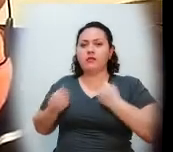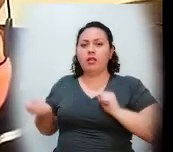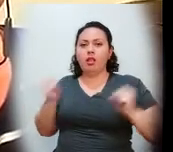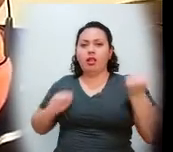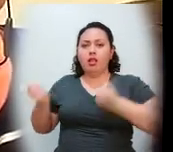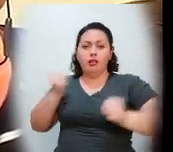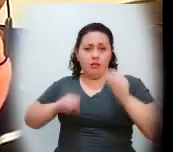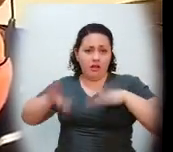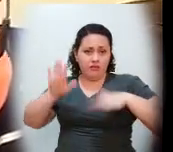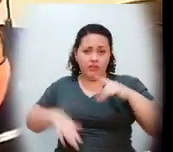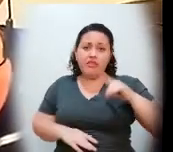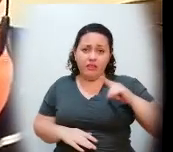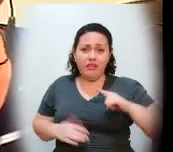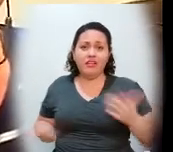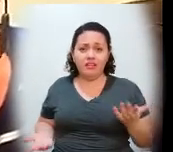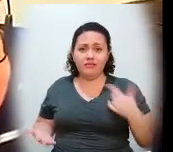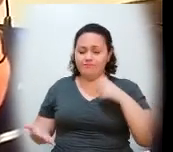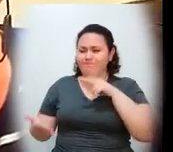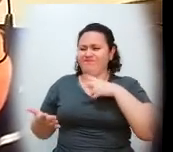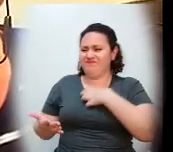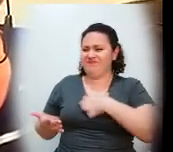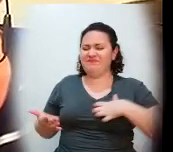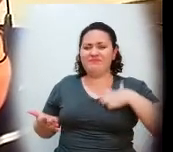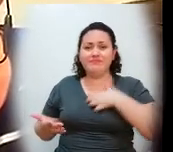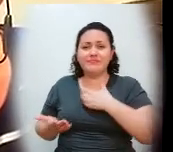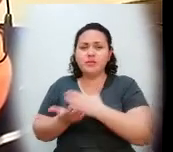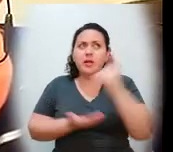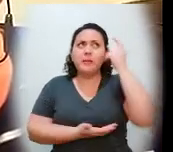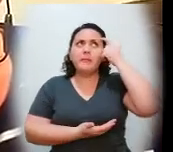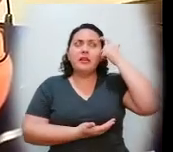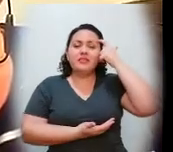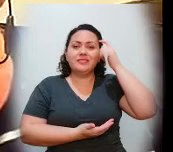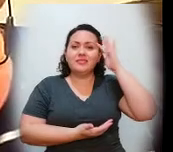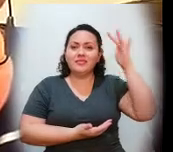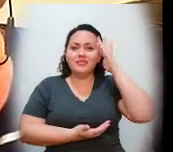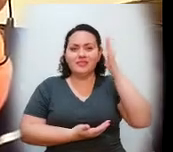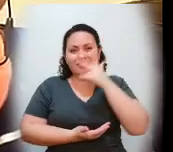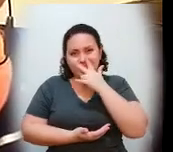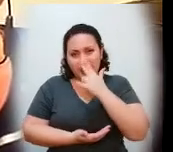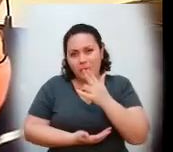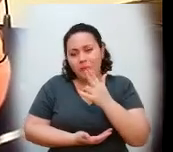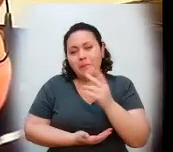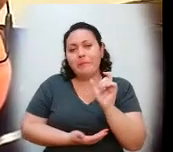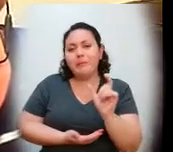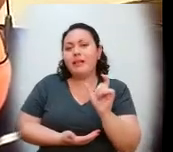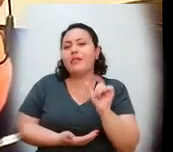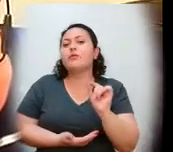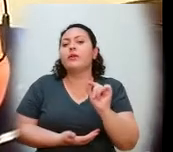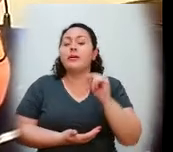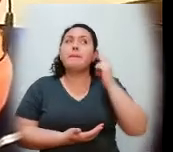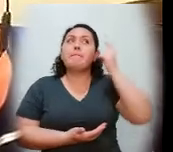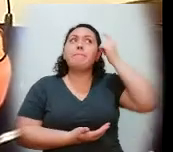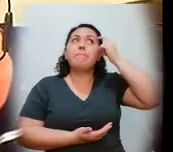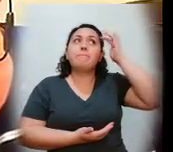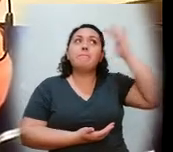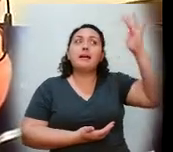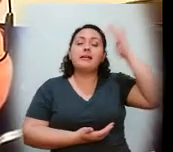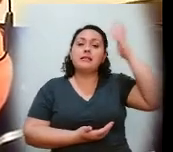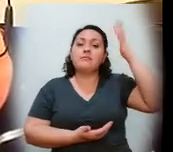nos angustie mais na hora de dormir. Então, começam aqueles pensamentos que a gente chama muitas vezes de pensamentos